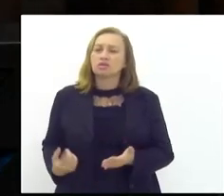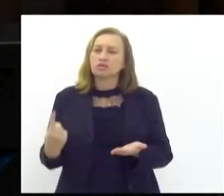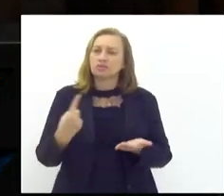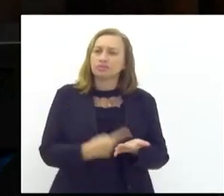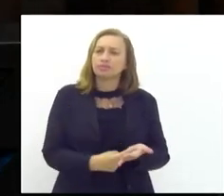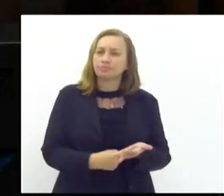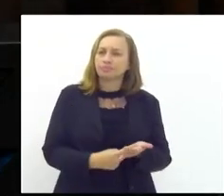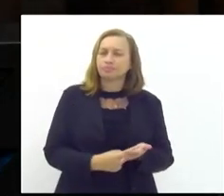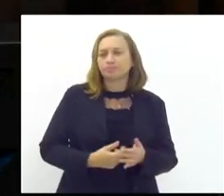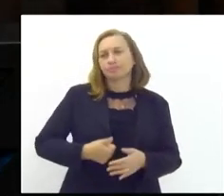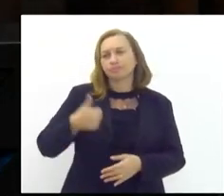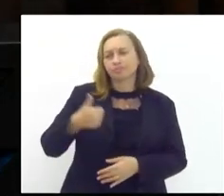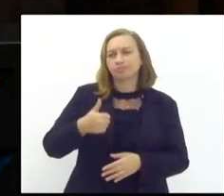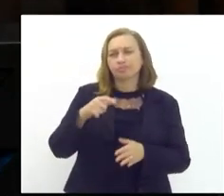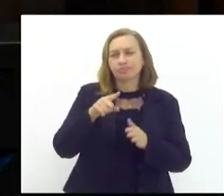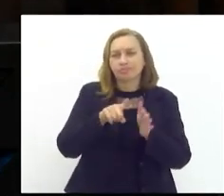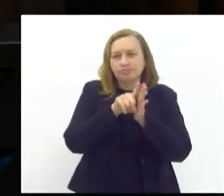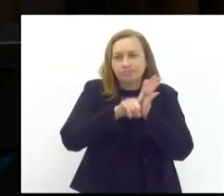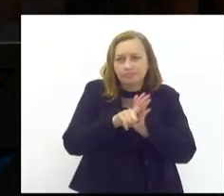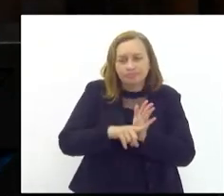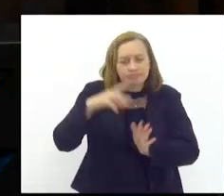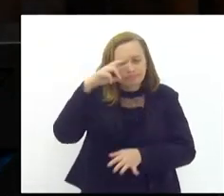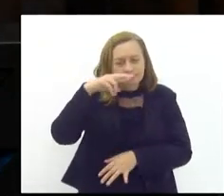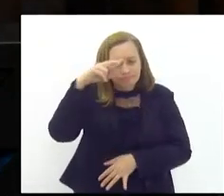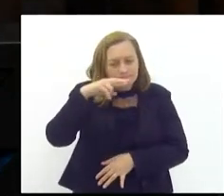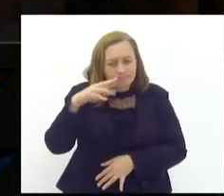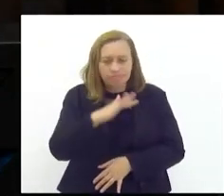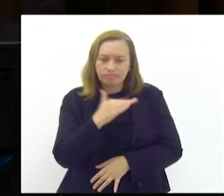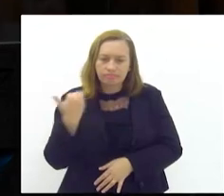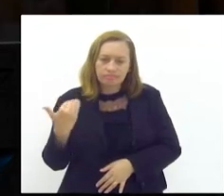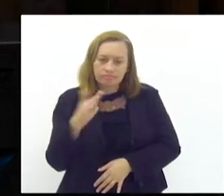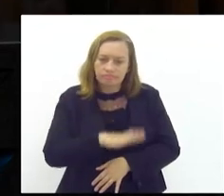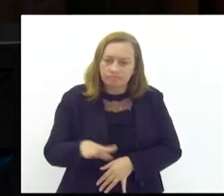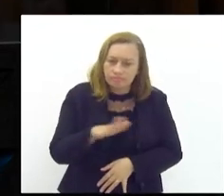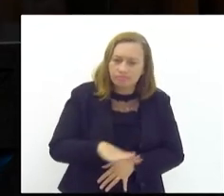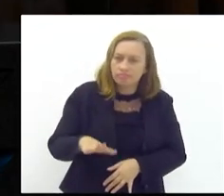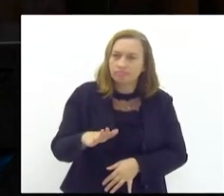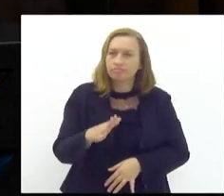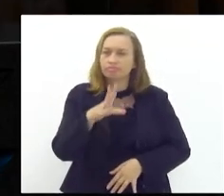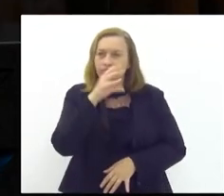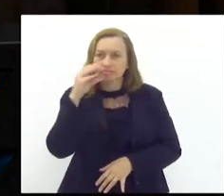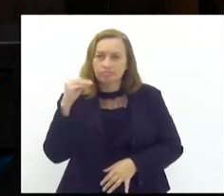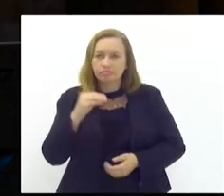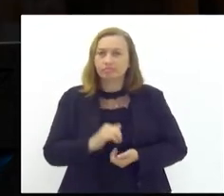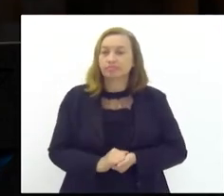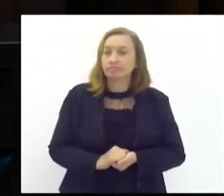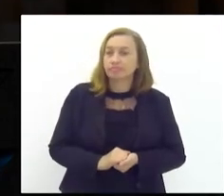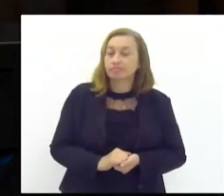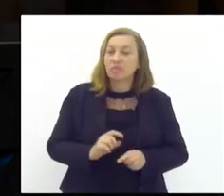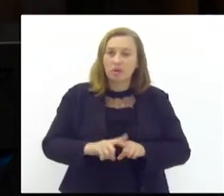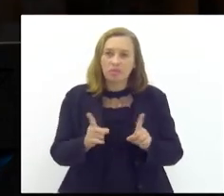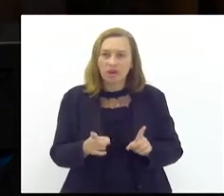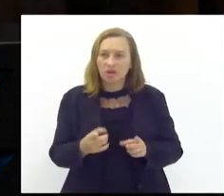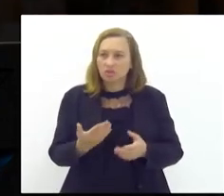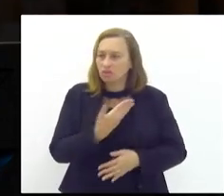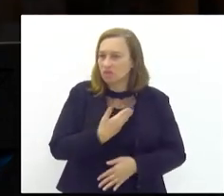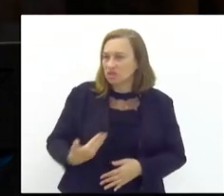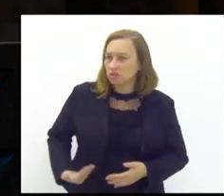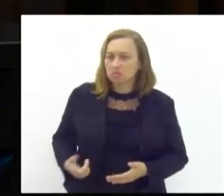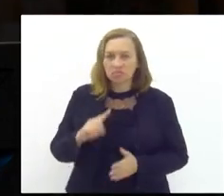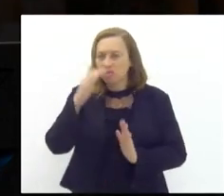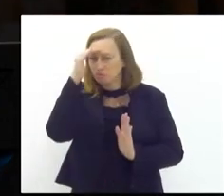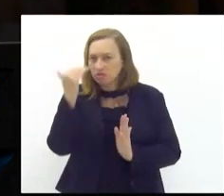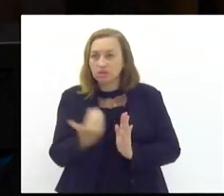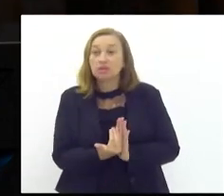de investigação em caso de assassinatos de crianças e adolescentes mas o governador não cumpre